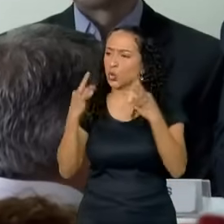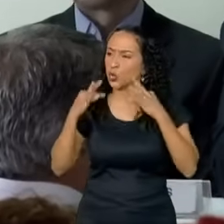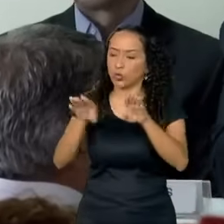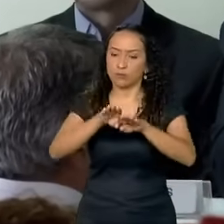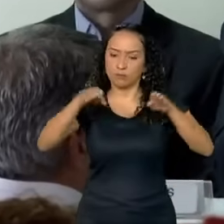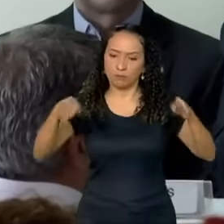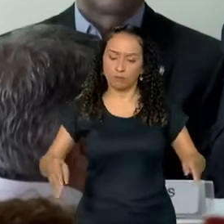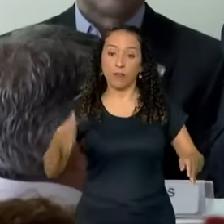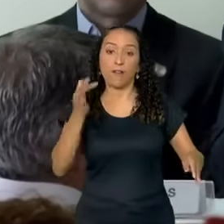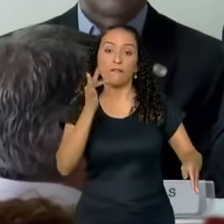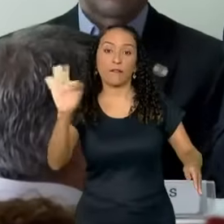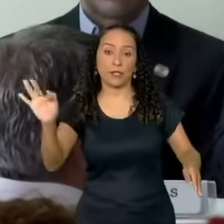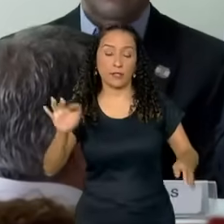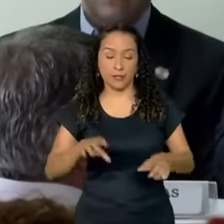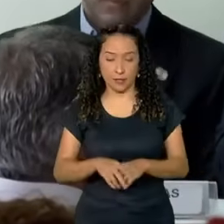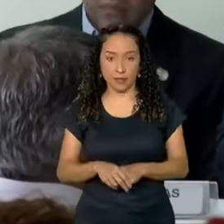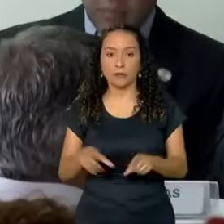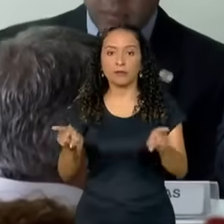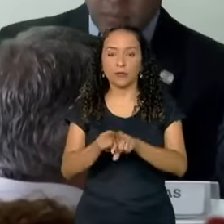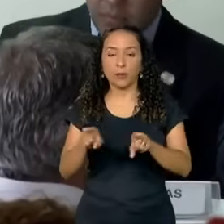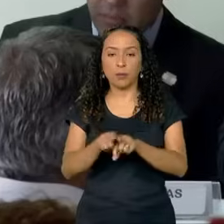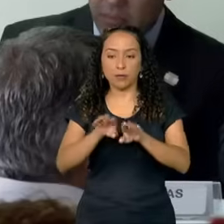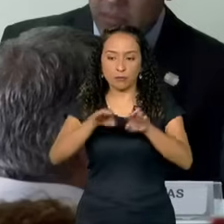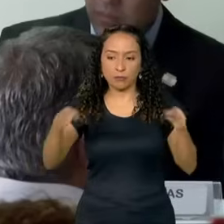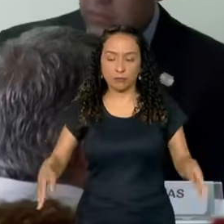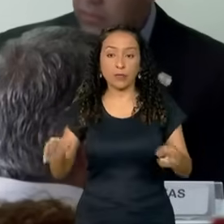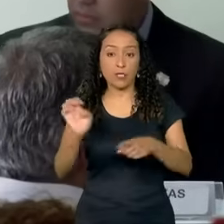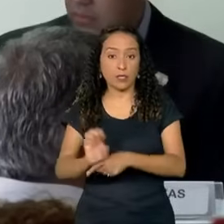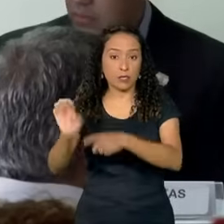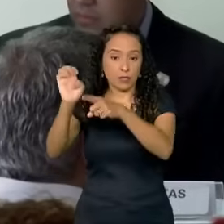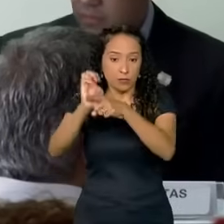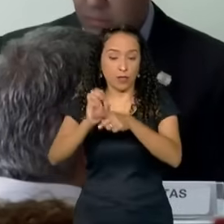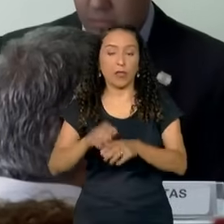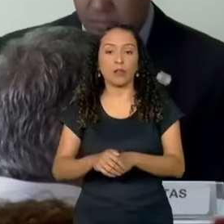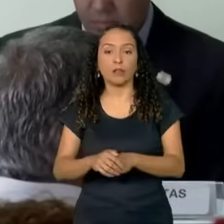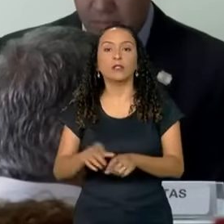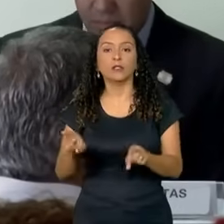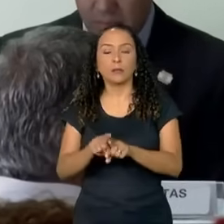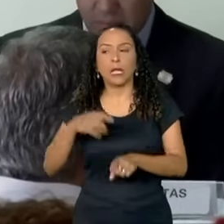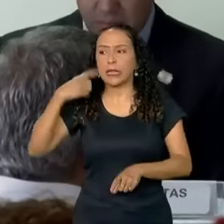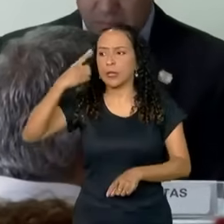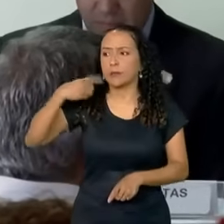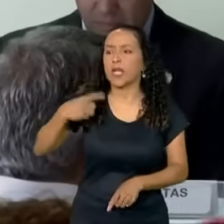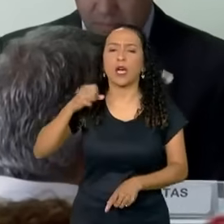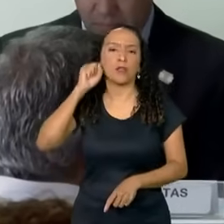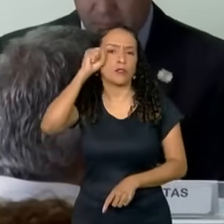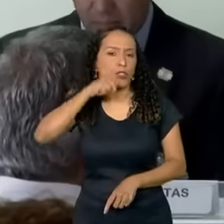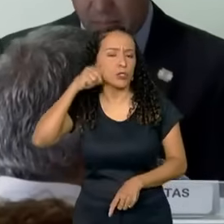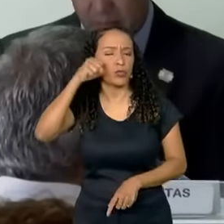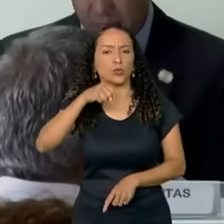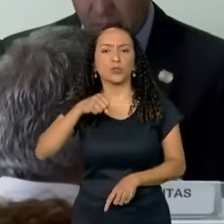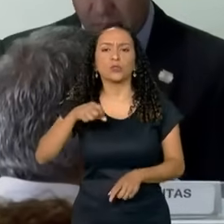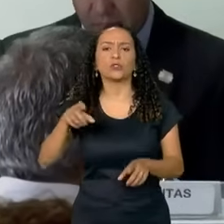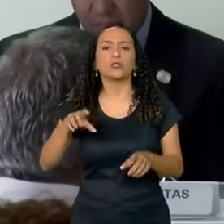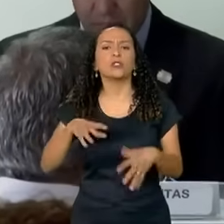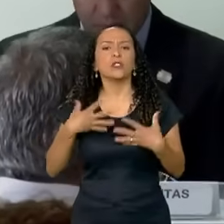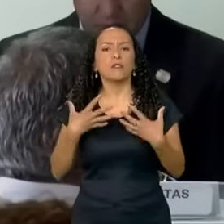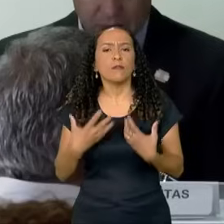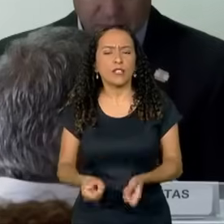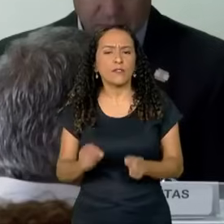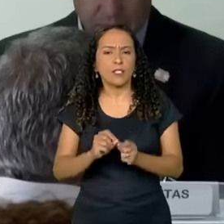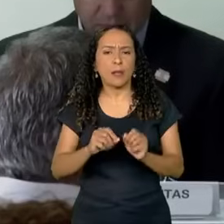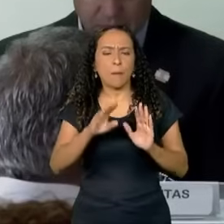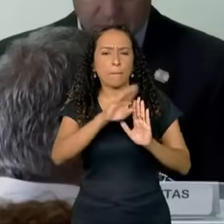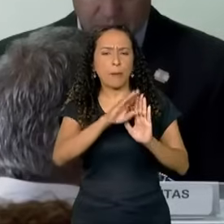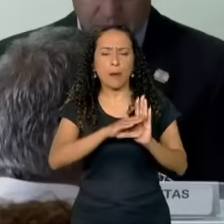bancada federal, toda a bancada estadual, com os nossos deputados, senadores. Estamos fazendo uma série